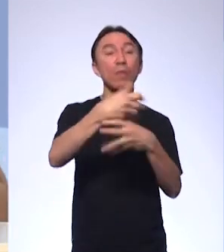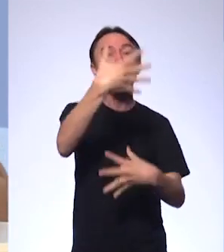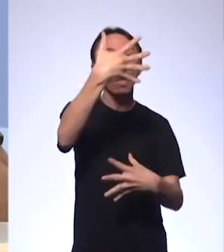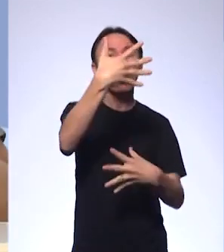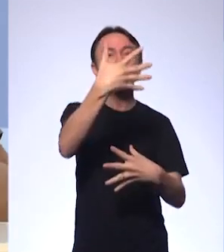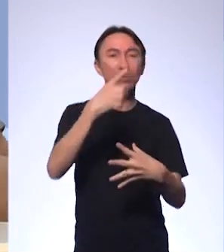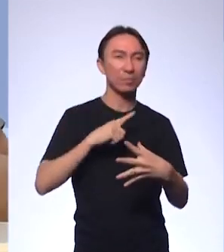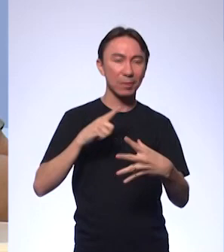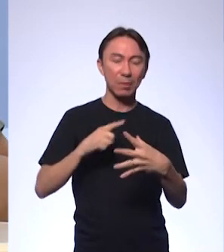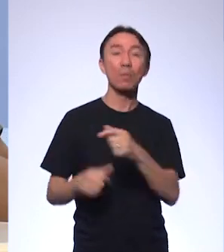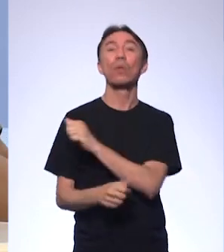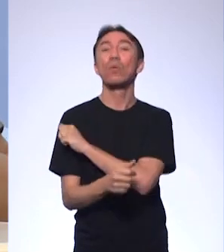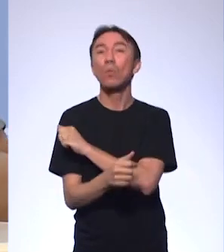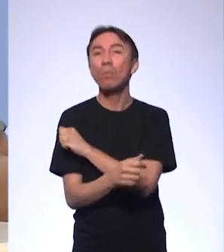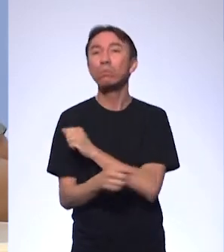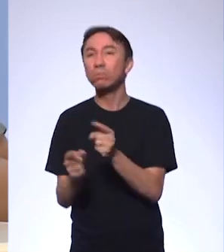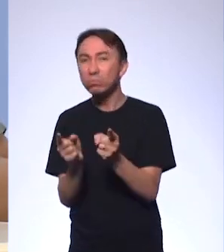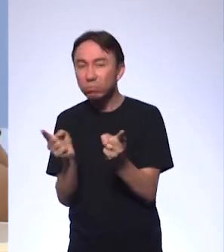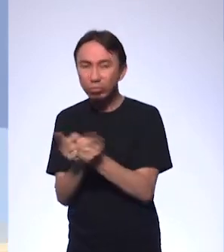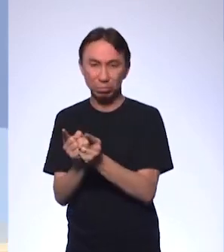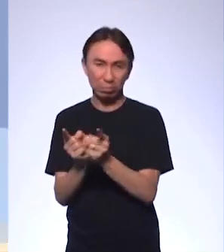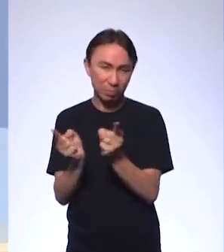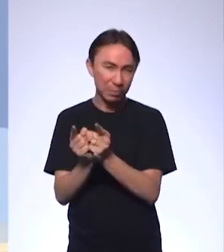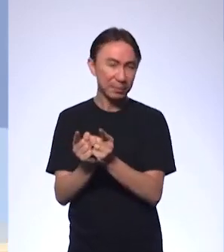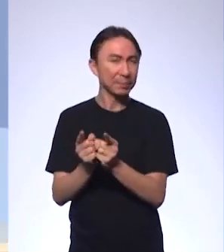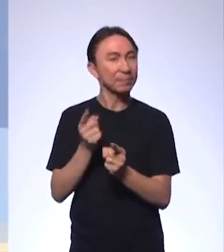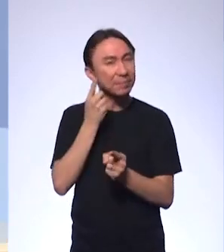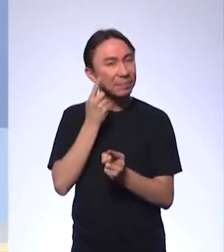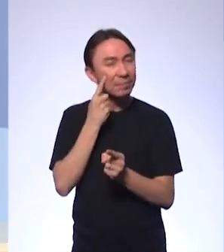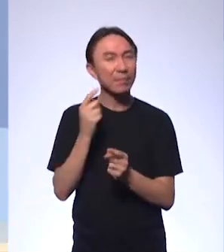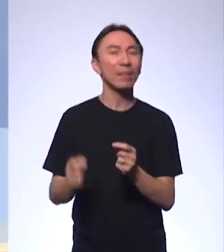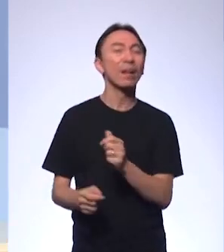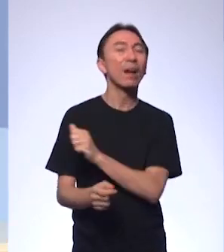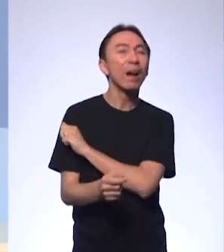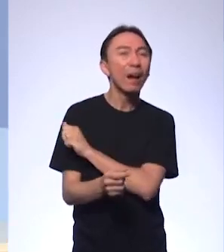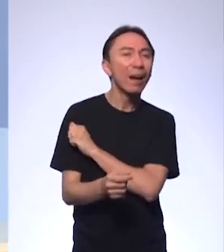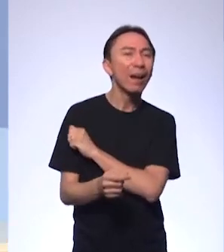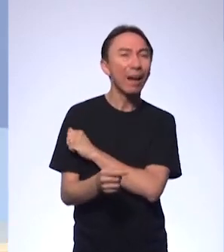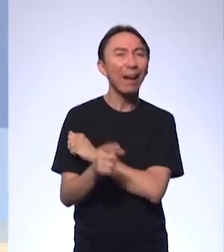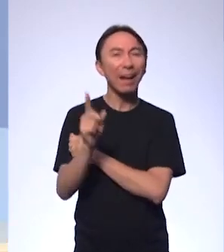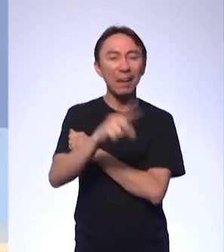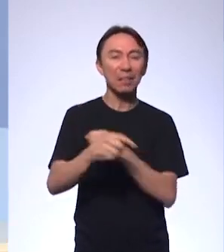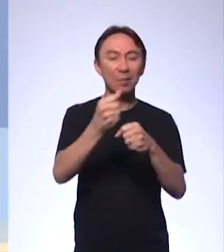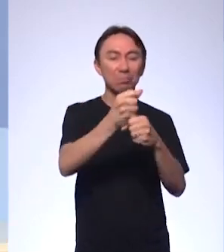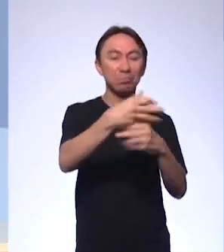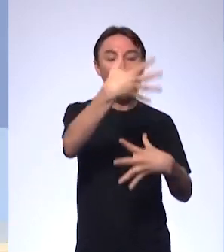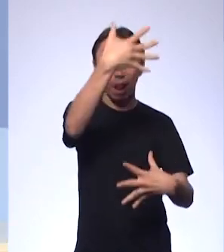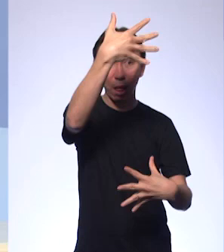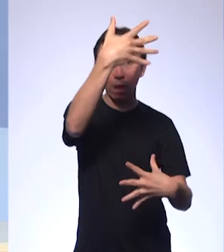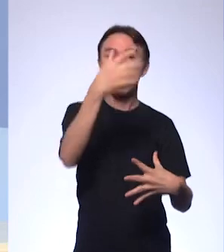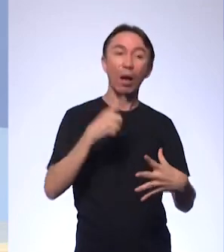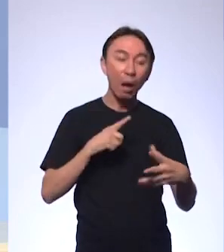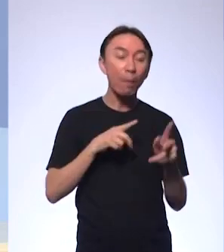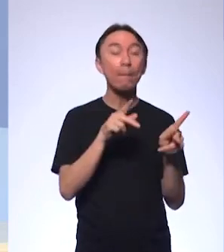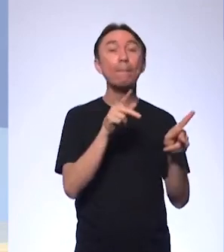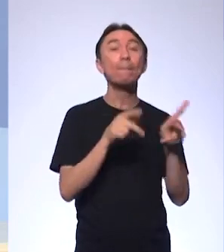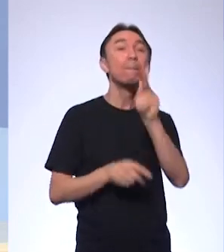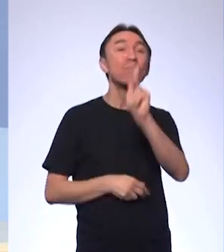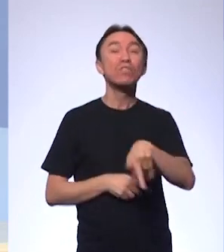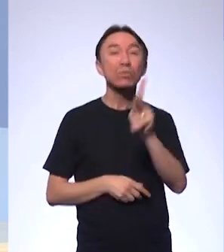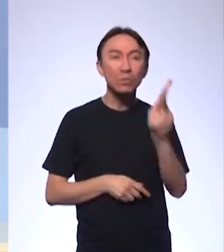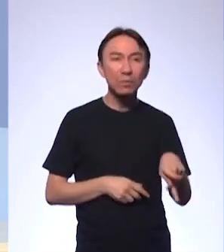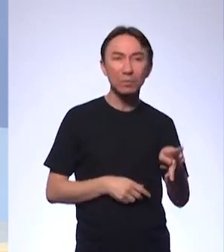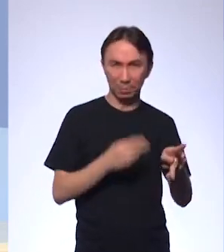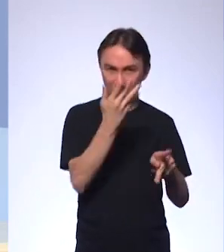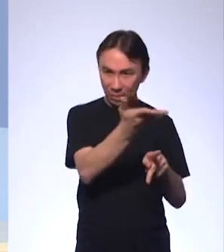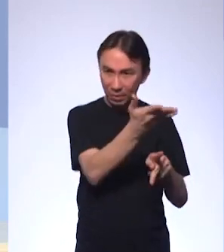menor, que é de cada um da sua sala, com seus alunos, e nós chamamos de chatão, né, que é o nosso chat aqui. Vocês são os